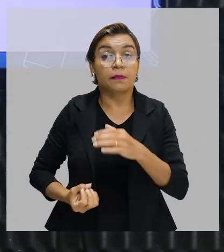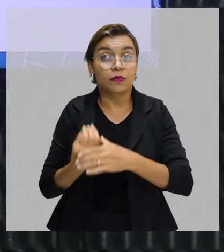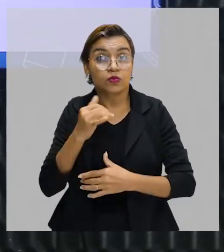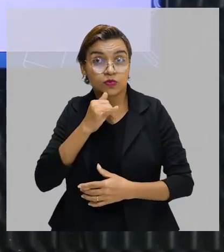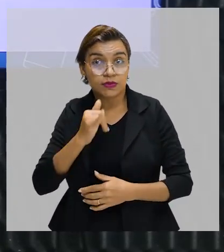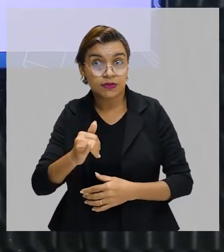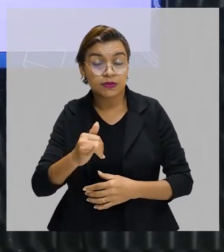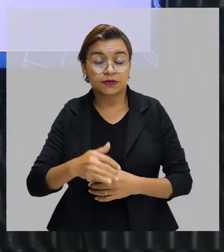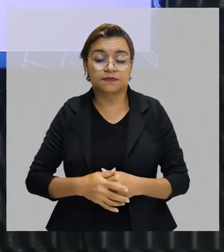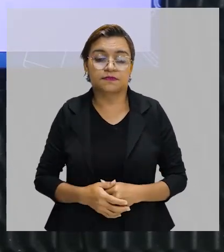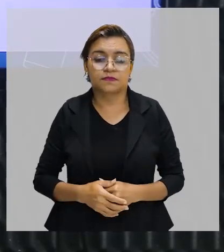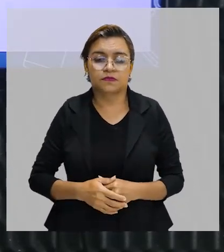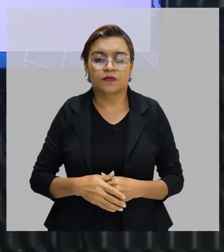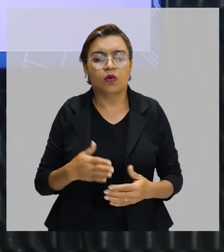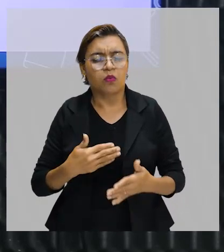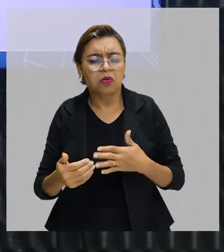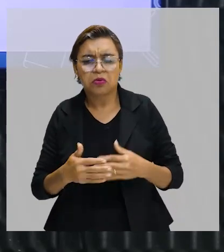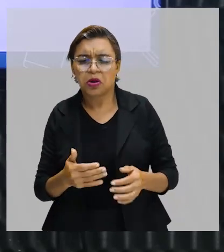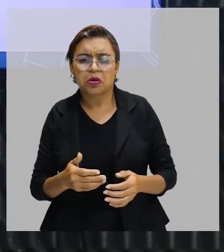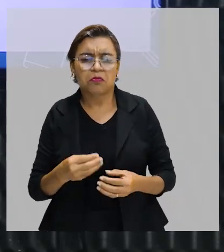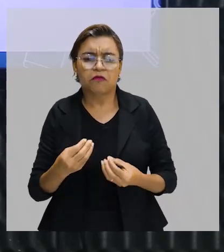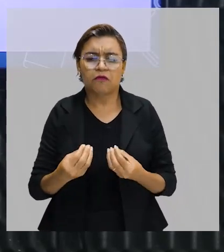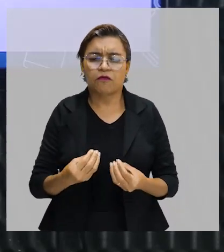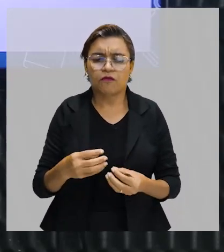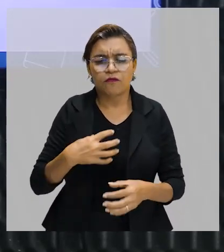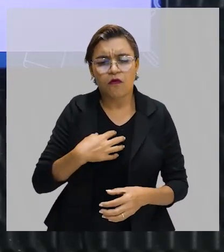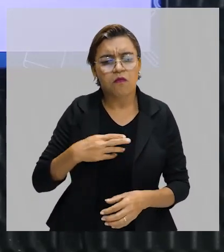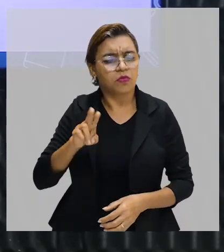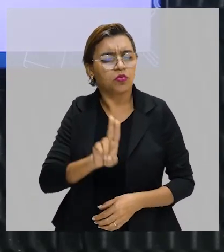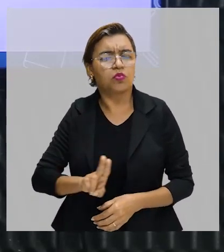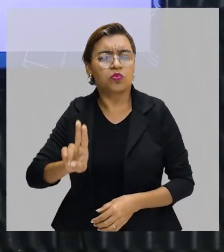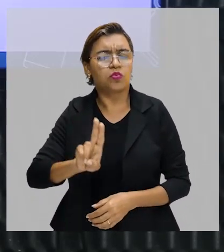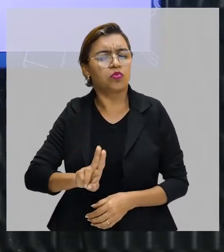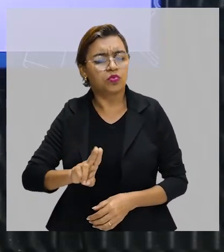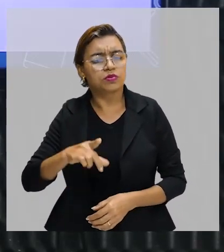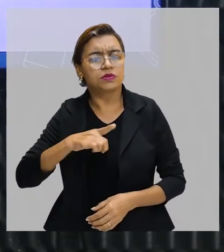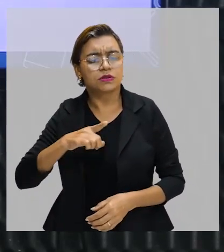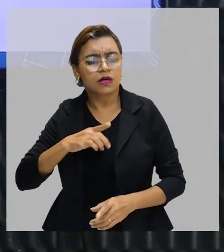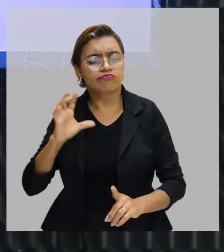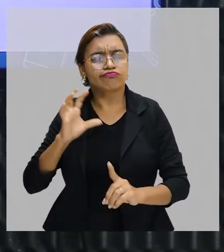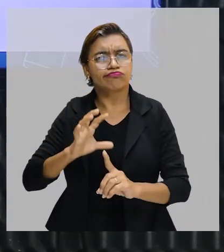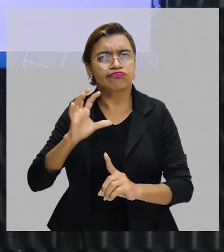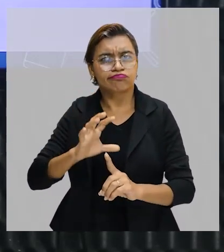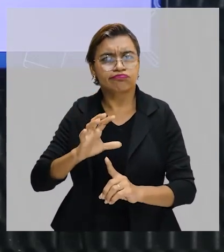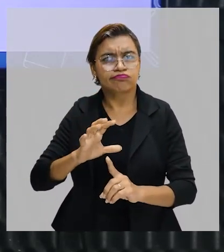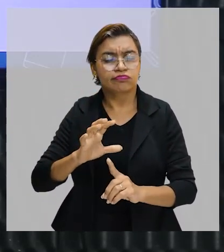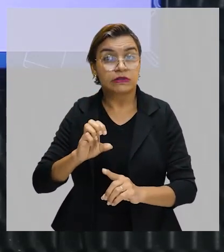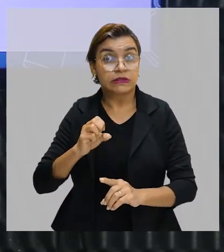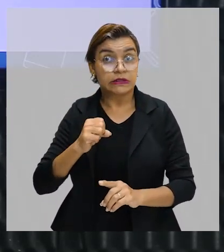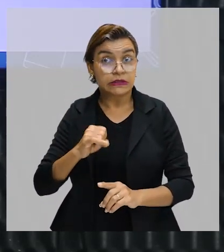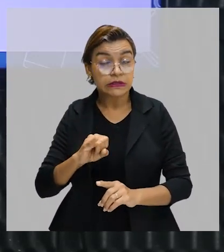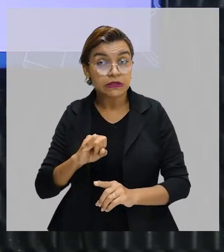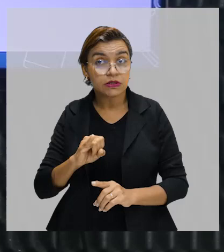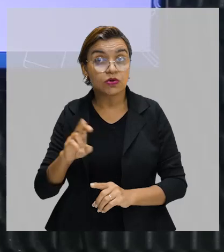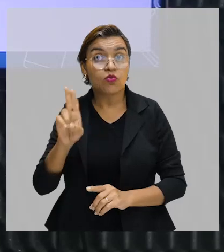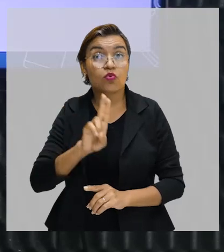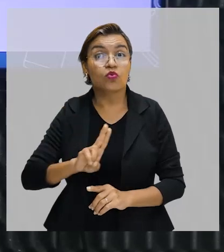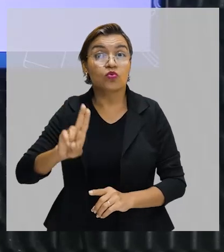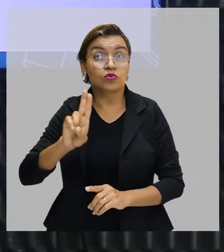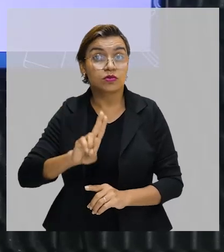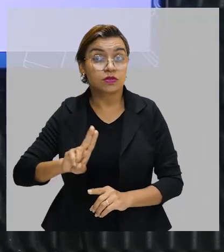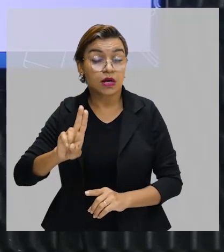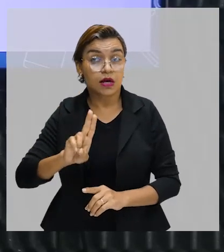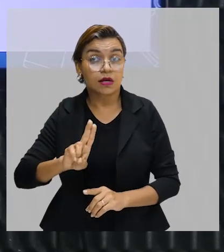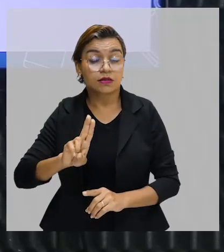ok? Qualquer configuração crítica estimulada explodirá se não for devidamente